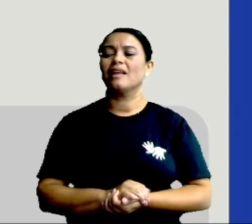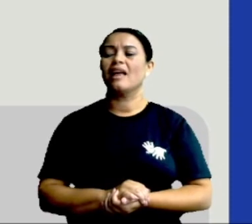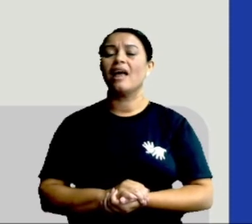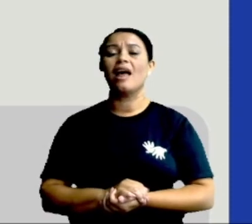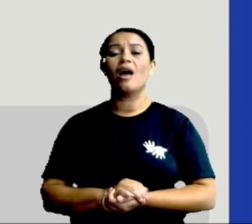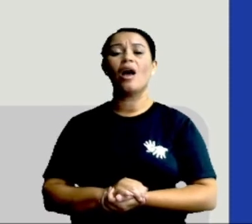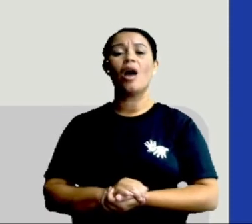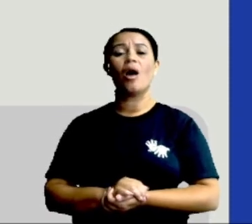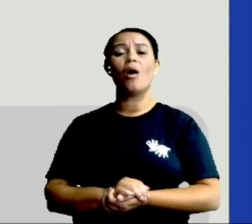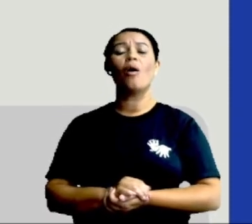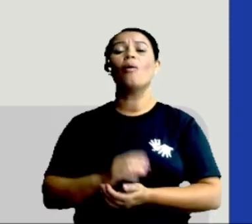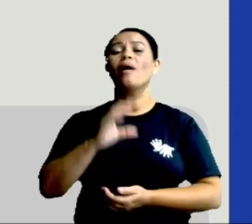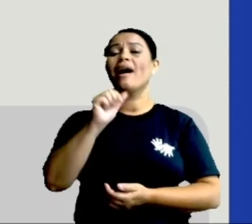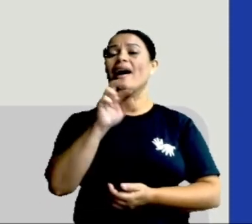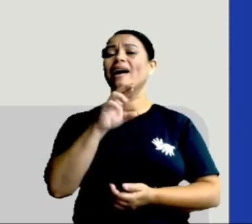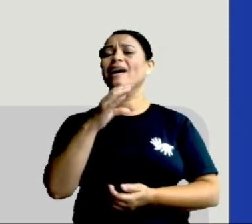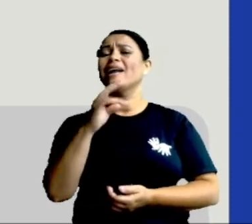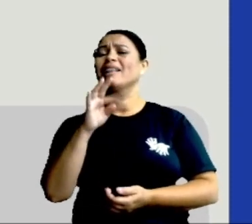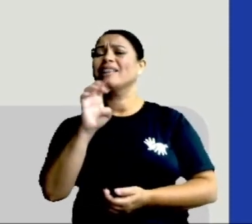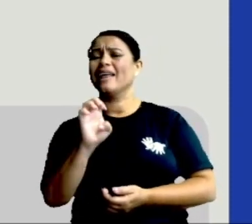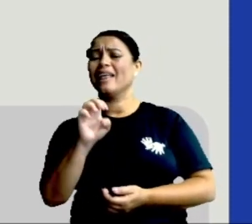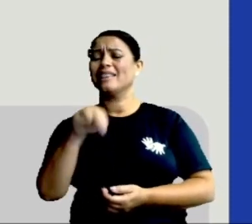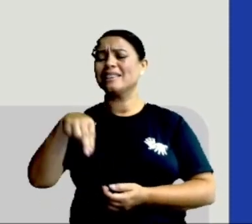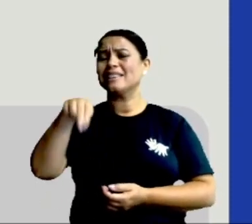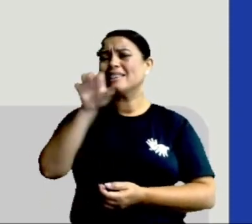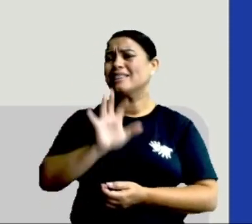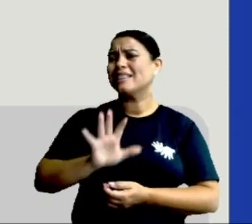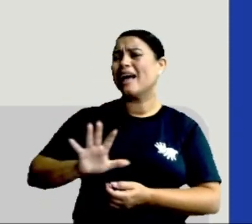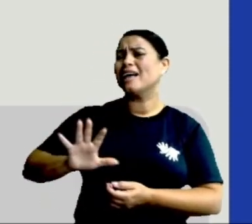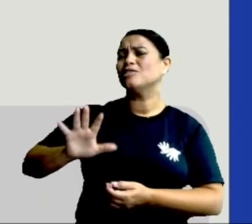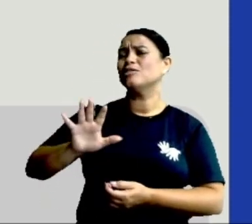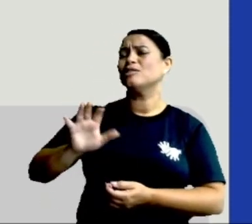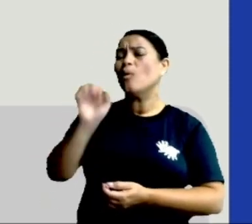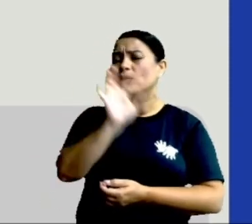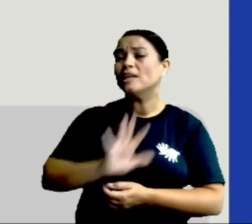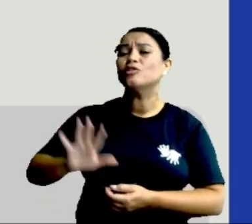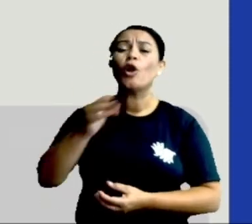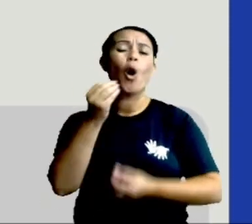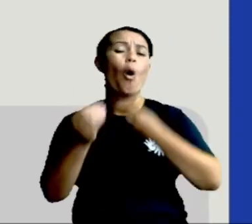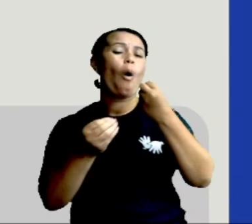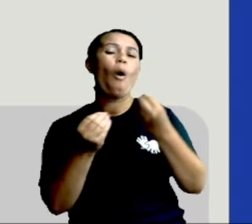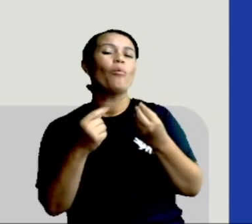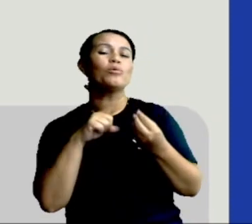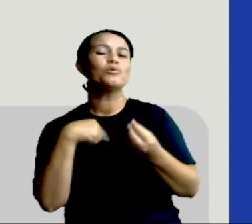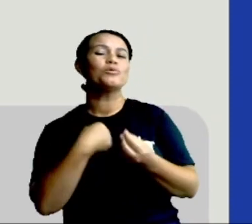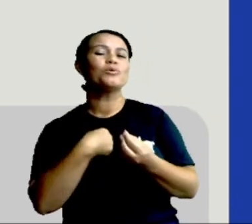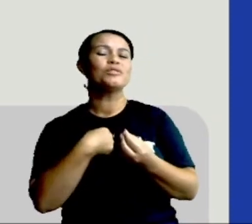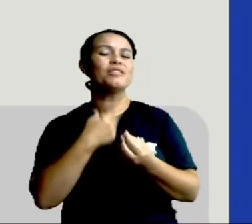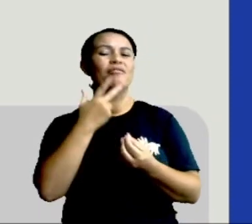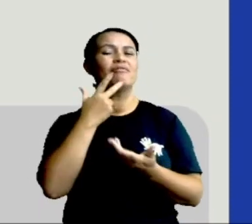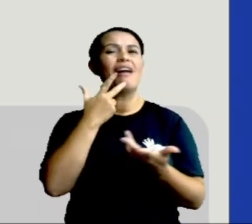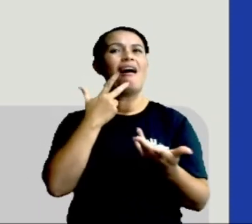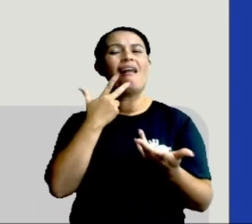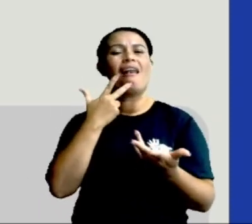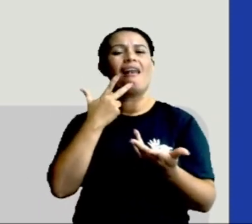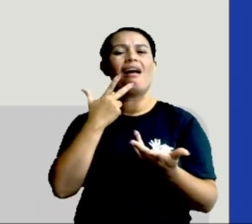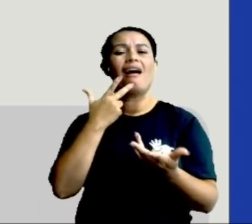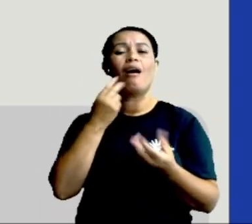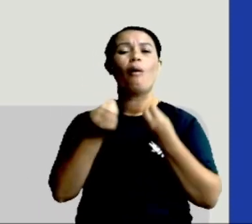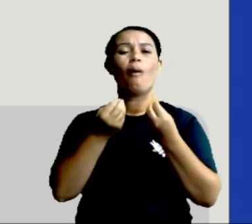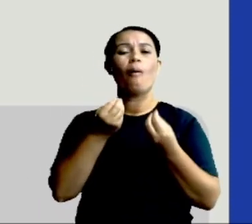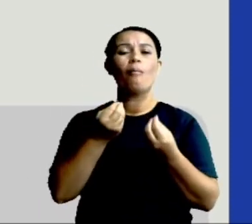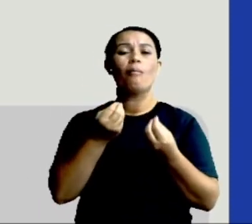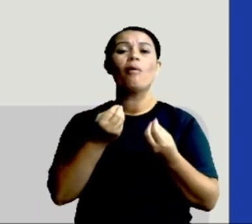O caráter nacional. E de onde vem esse nosso jeitinho, esse nosso modo de falar, tá? Vem dessa mistura